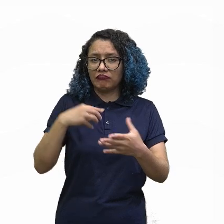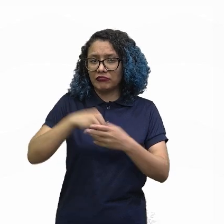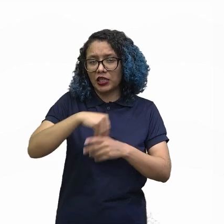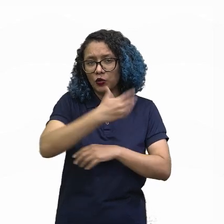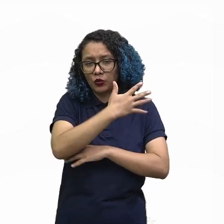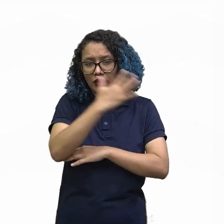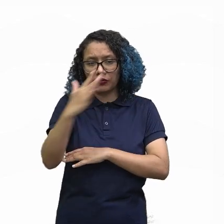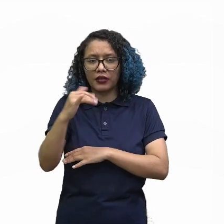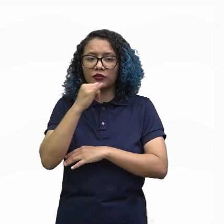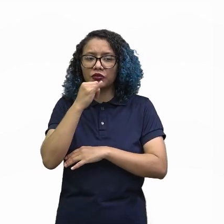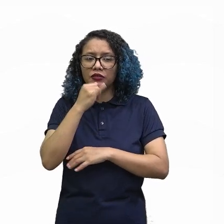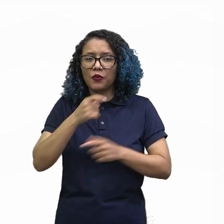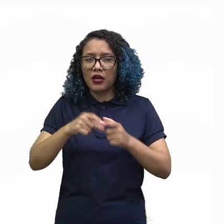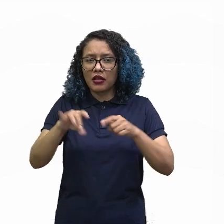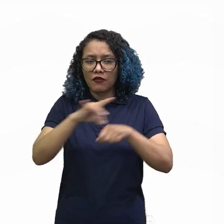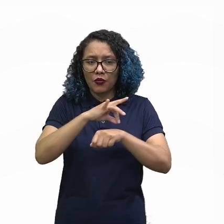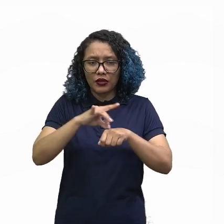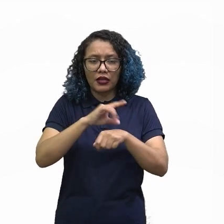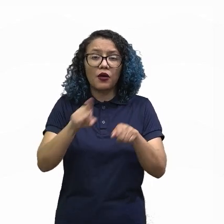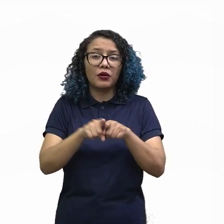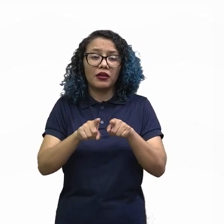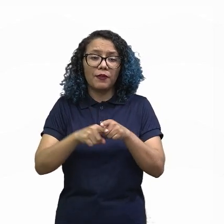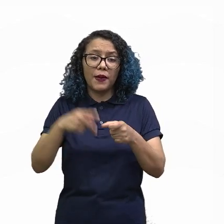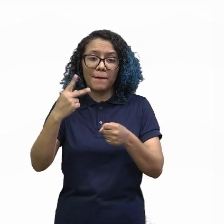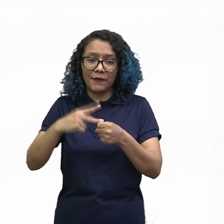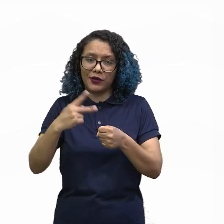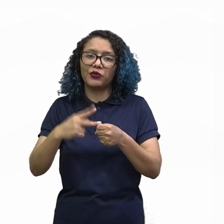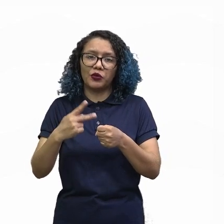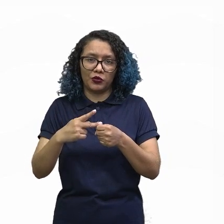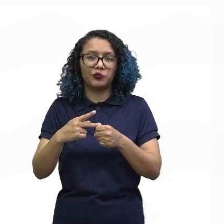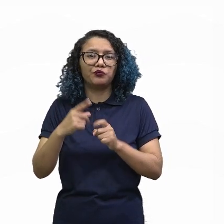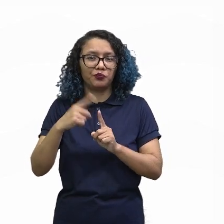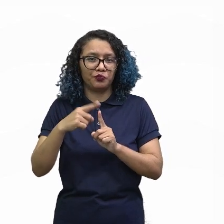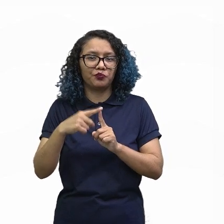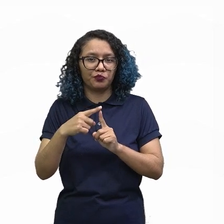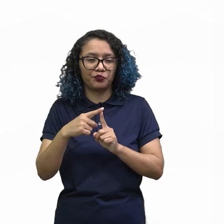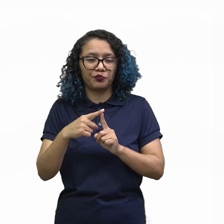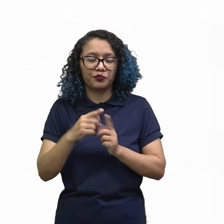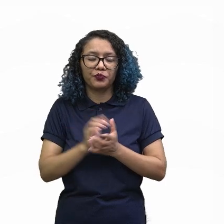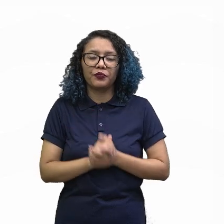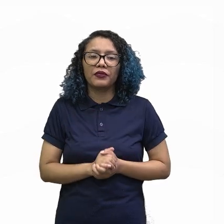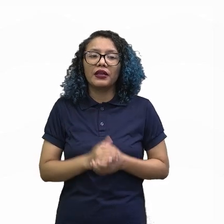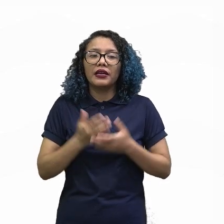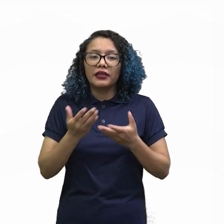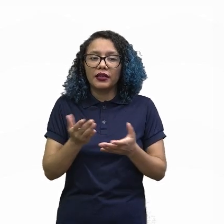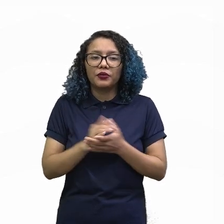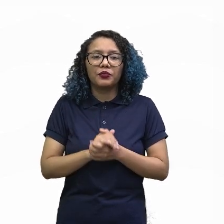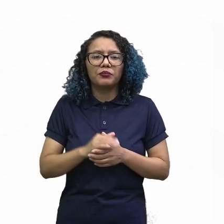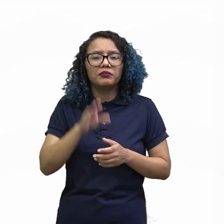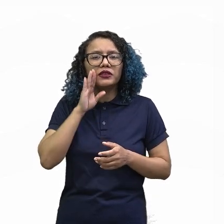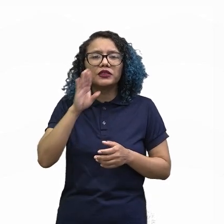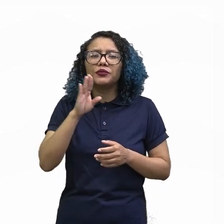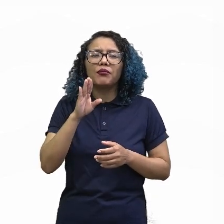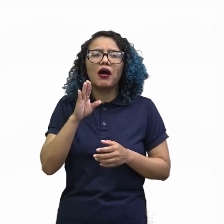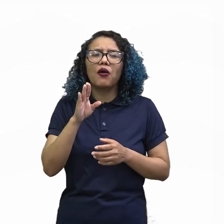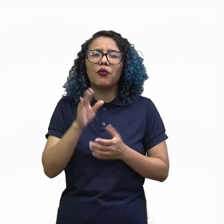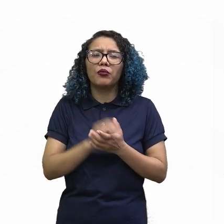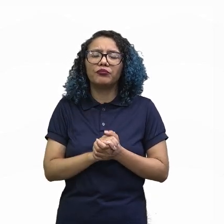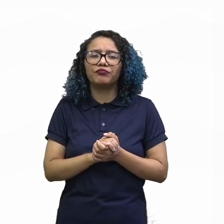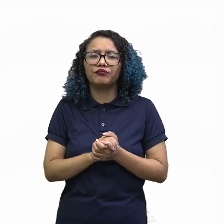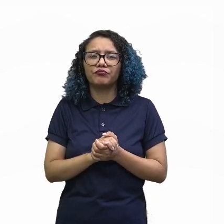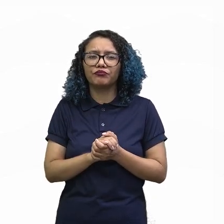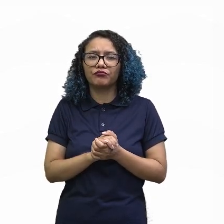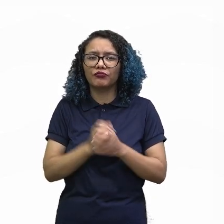O carvão mineral e o petróleo são exemplos dessas fontes. Elas possuem como principal vantagem